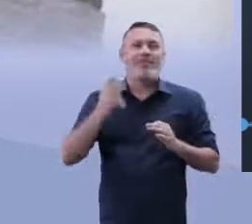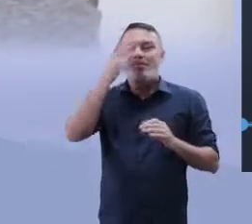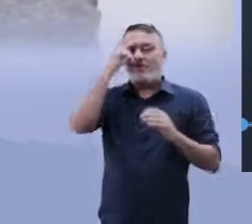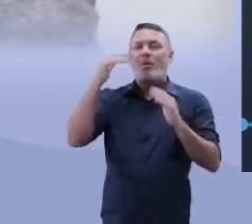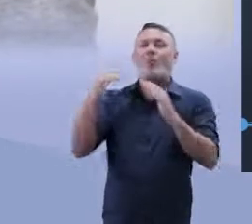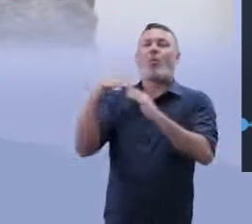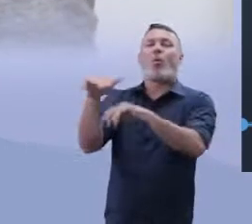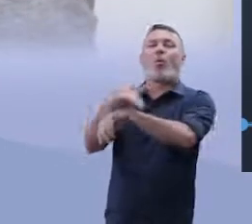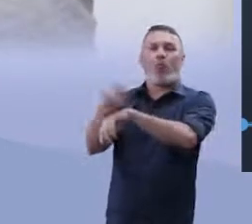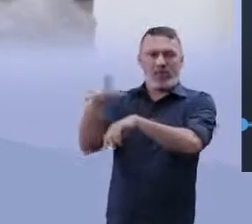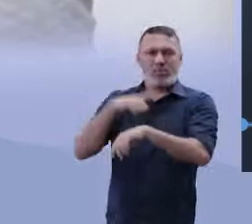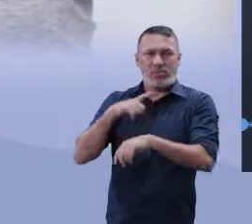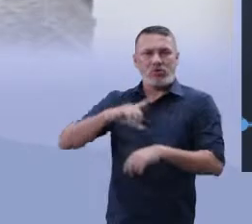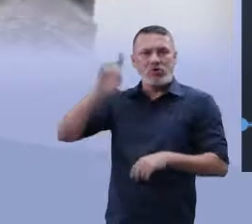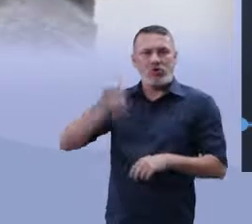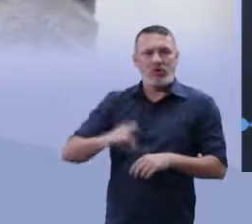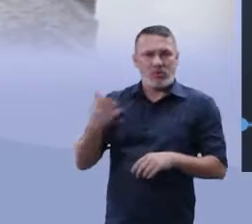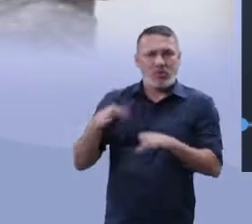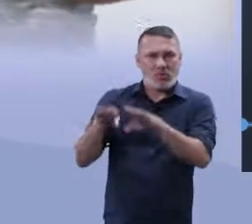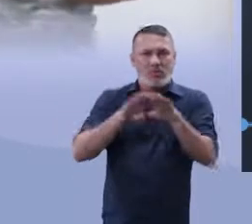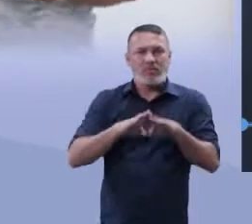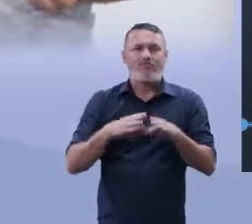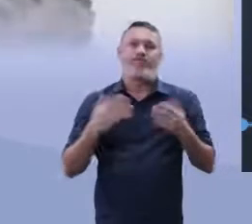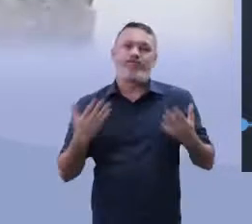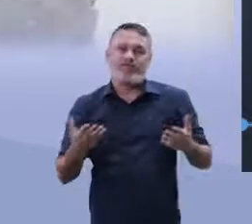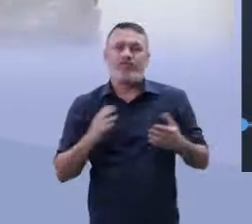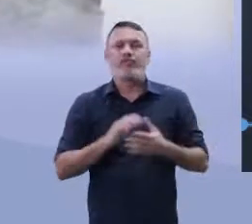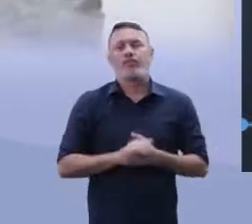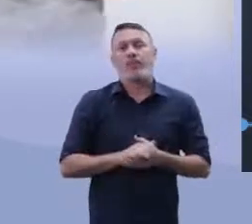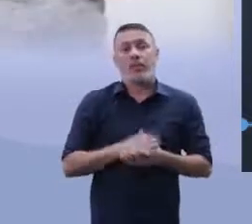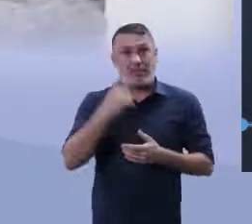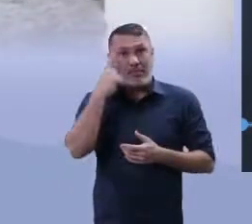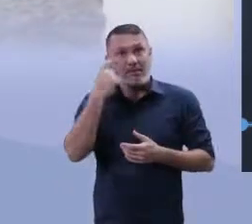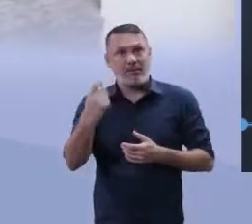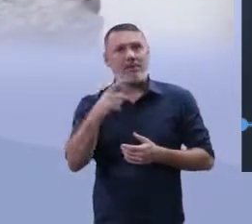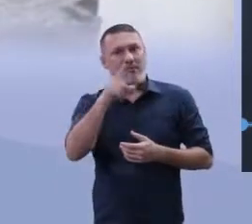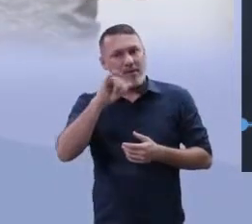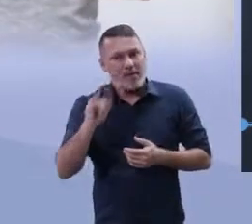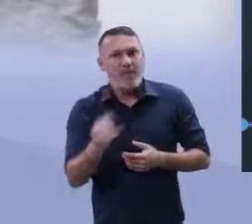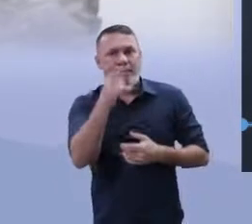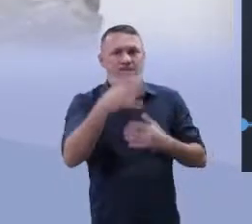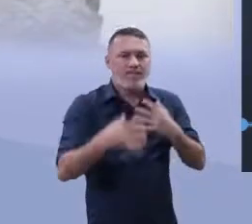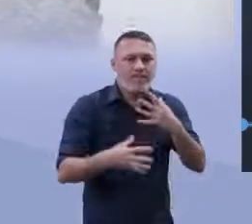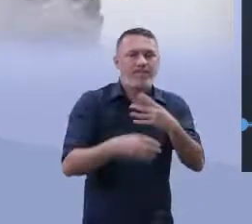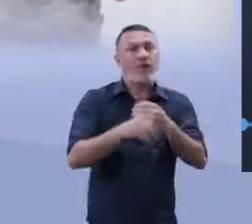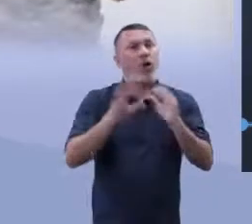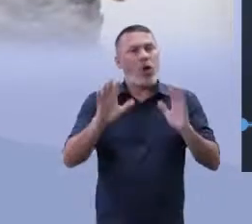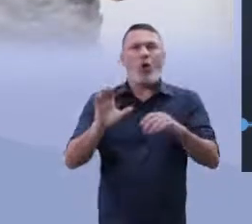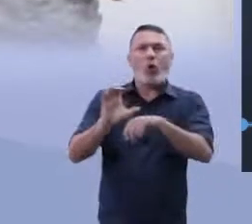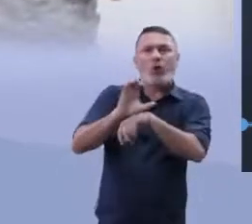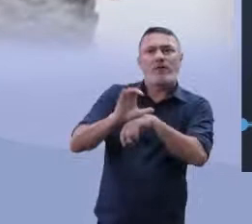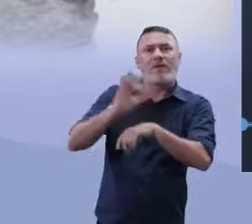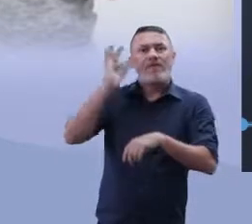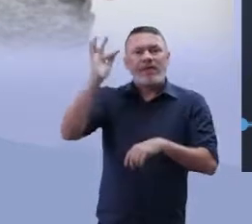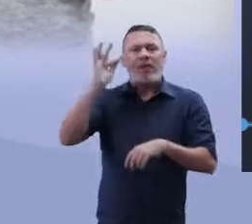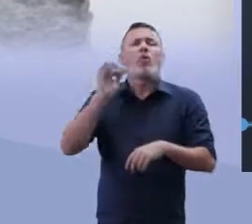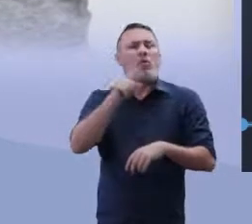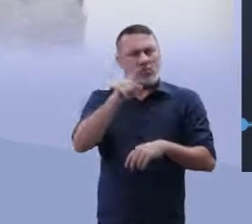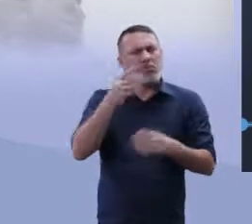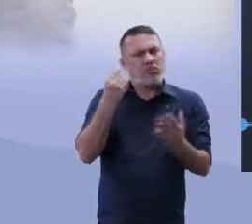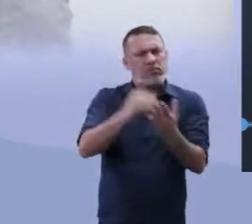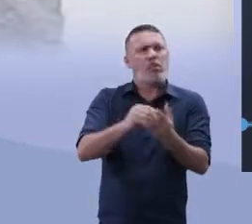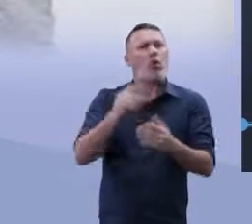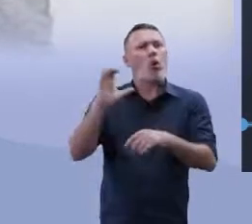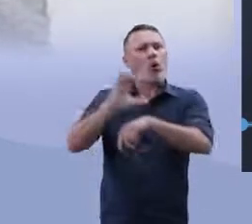essas pessoas que estão em situação de rua. Então, olha que interessante você falar o seguinte, que a Constituição Federal ela é perfeita